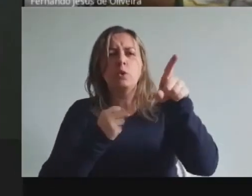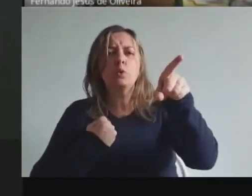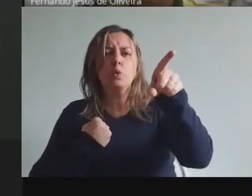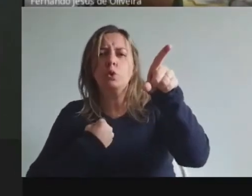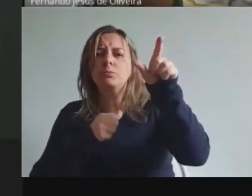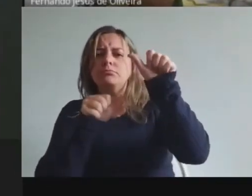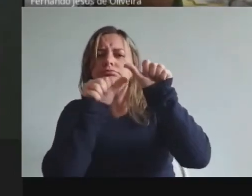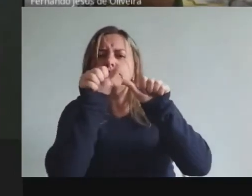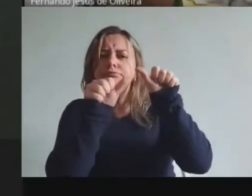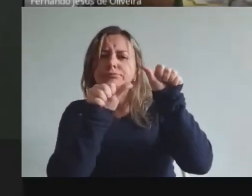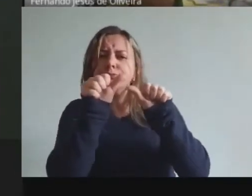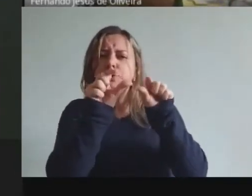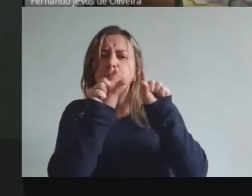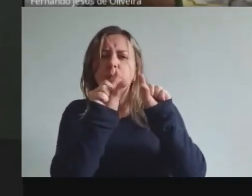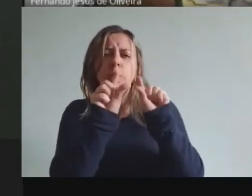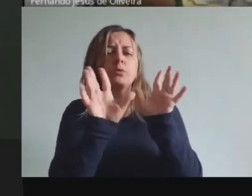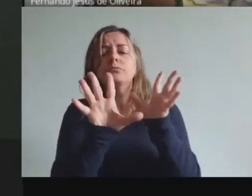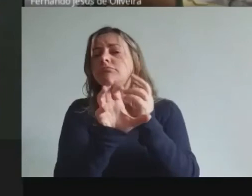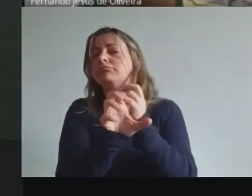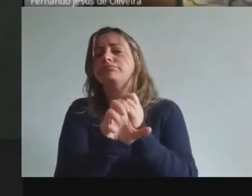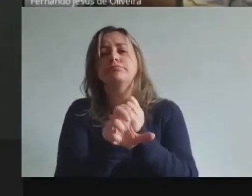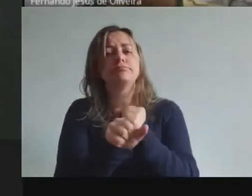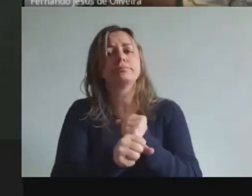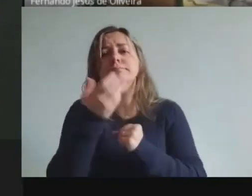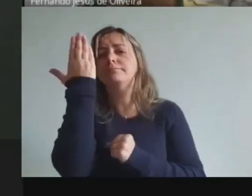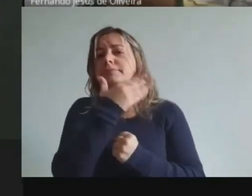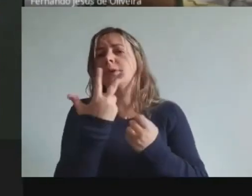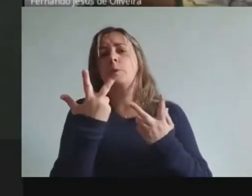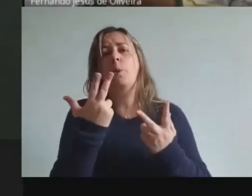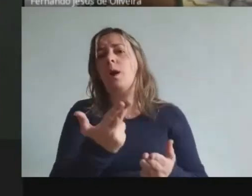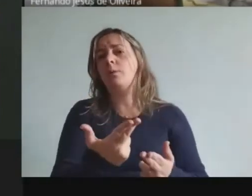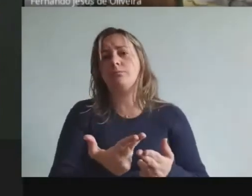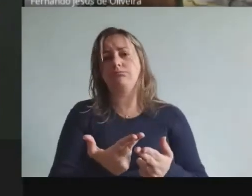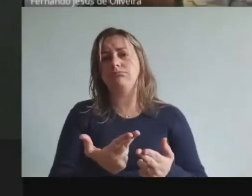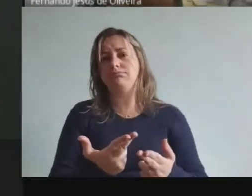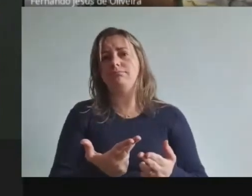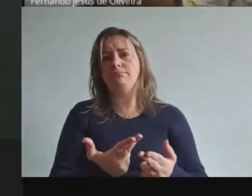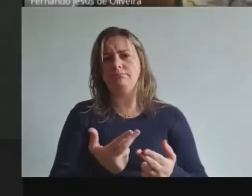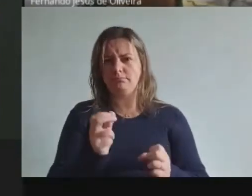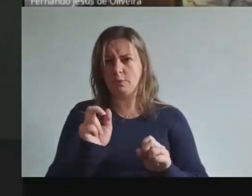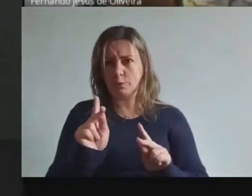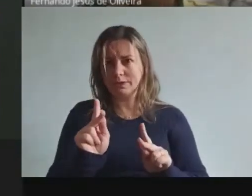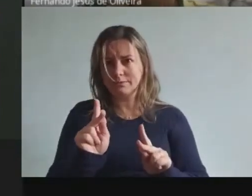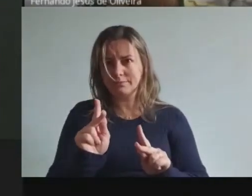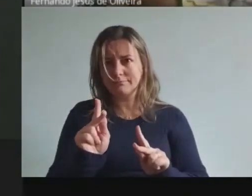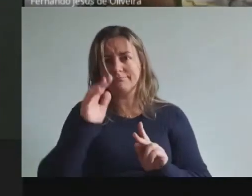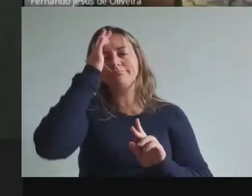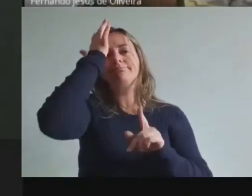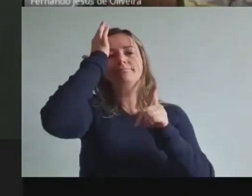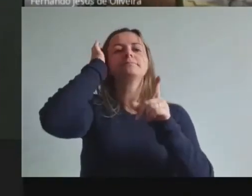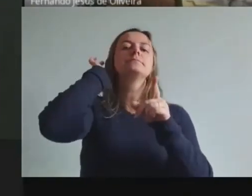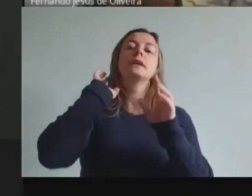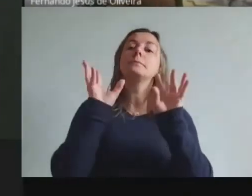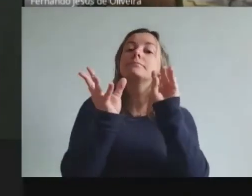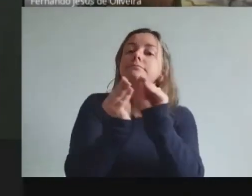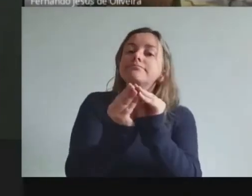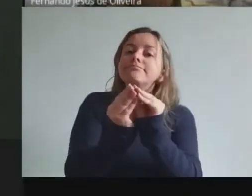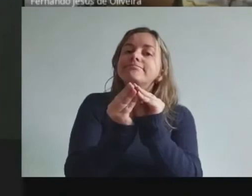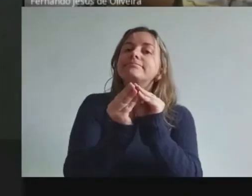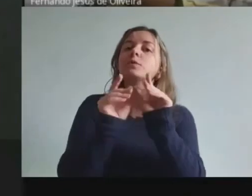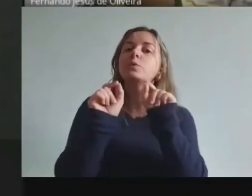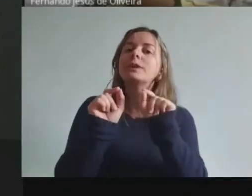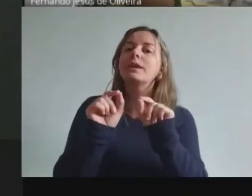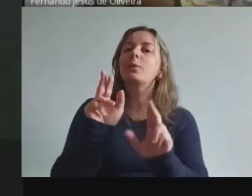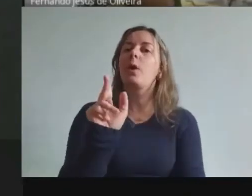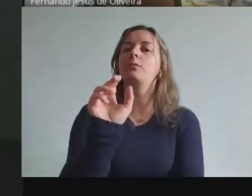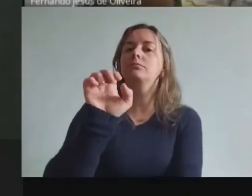diferenças aqui, fatalmente vocês cairiam na mesma ordem de grandeza. Ok? Então, a ordem de grandeza serve para isso. Serve para a